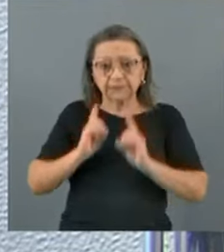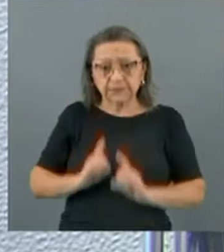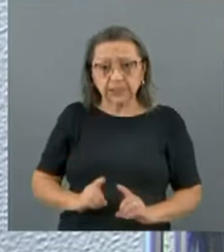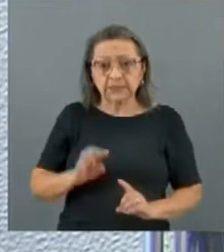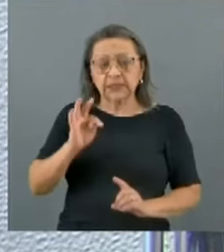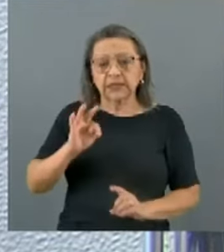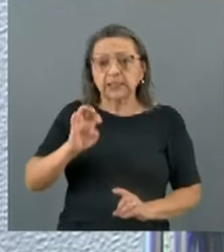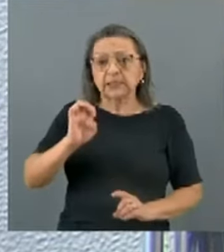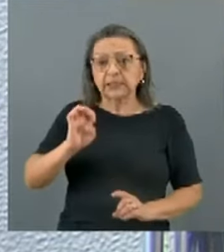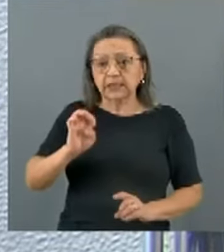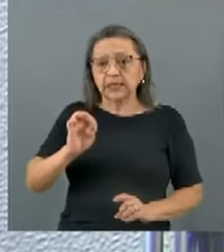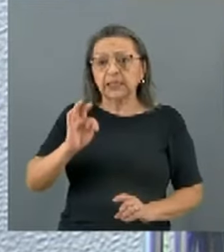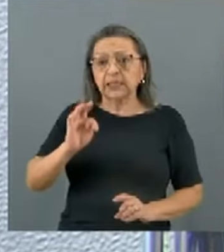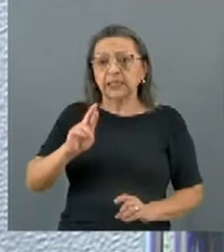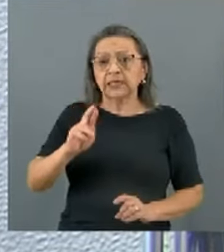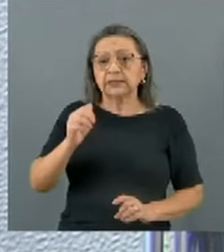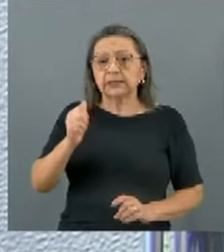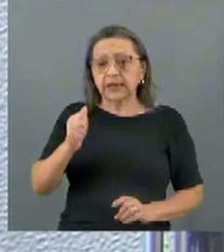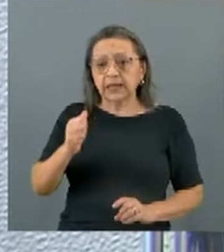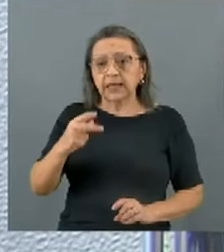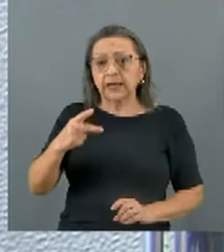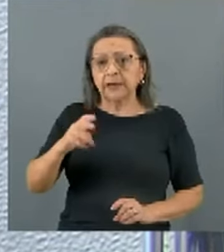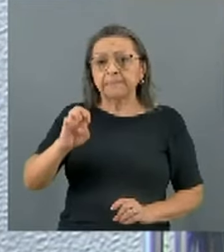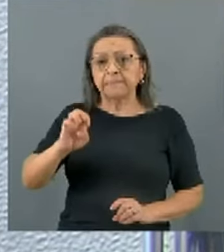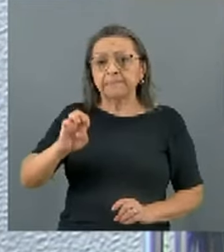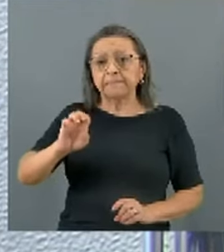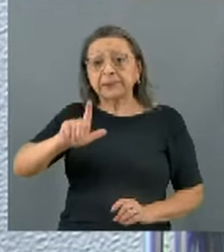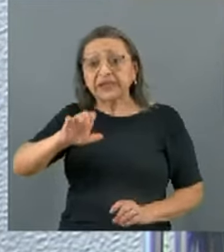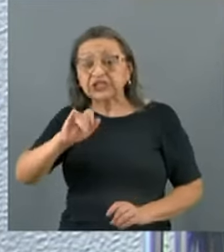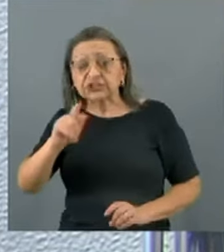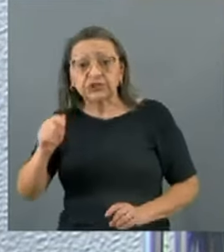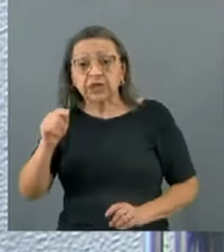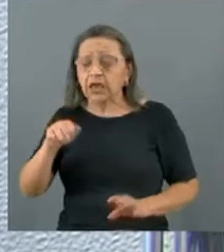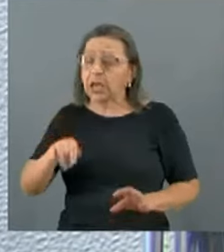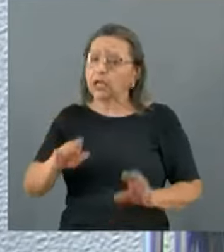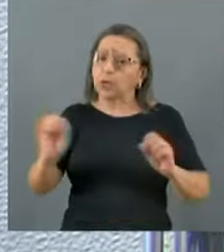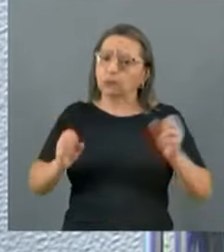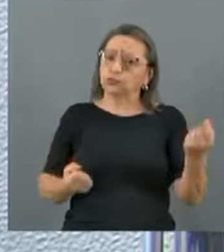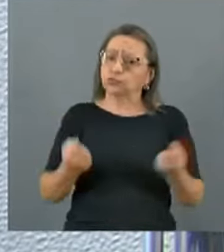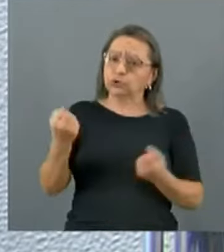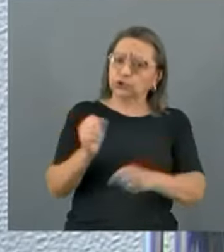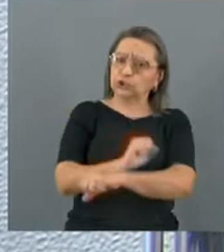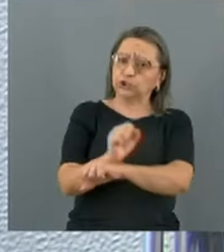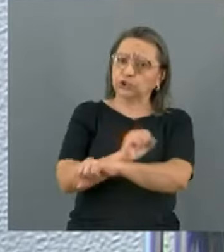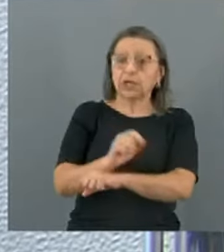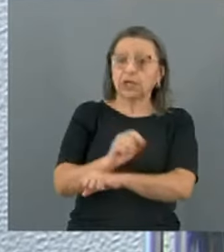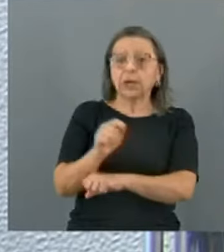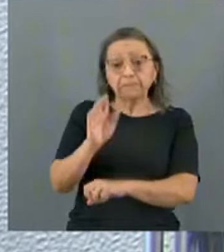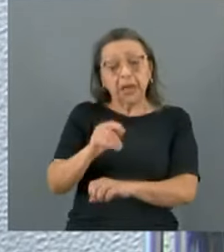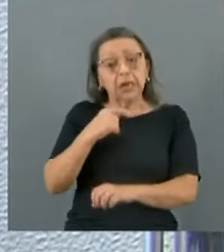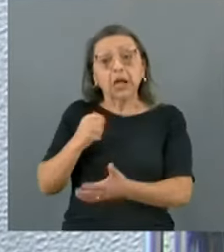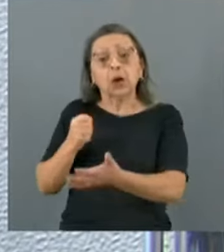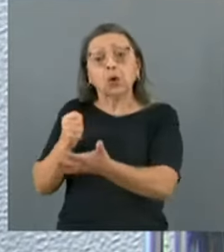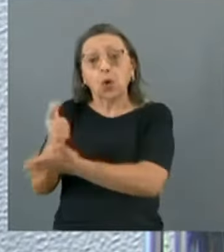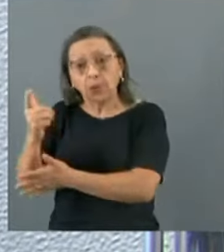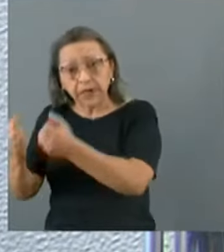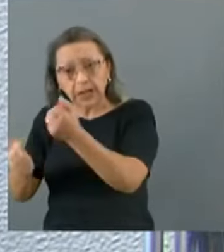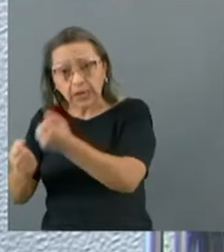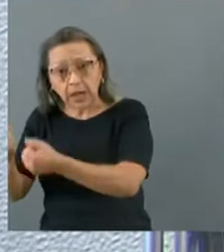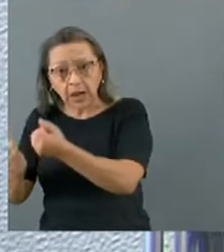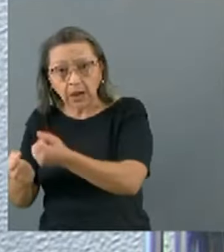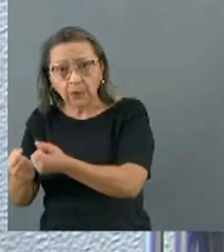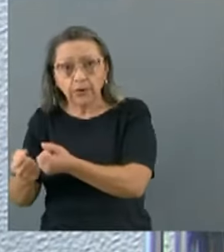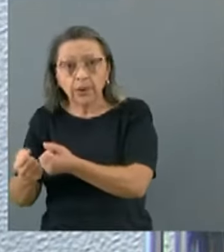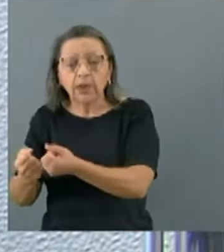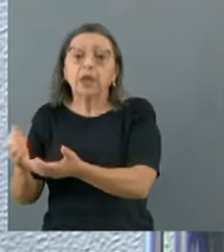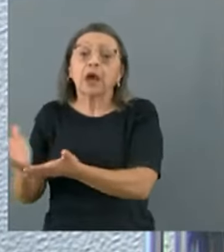tetraplegia, ela não dirige o veículo dela. Ela compra o veículo, se ela quiser comprar um veículo com isenção, ela vai comprar o veículo e